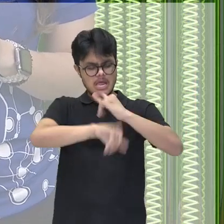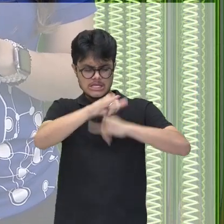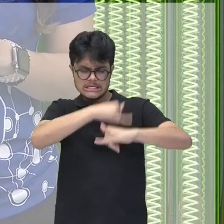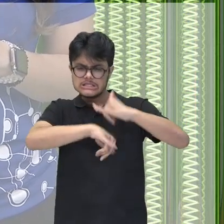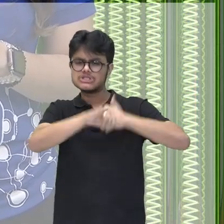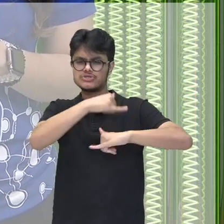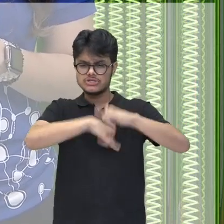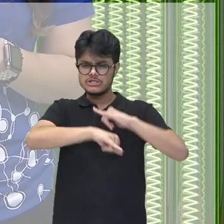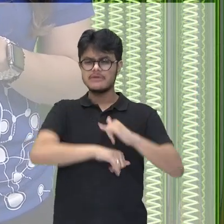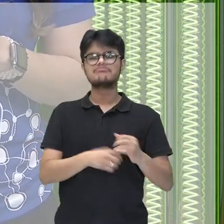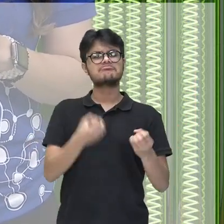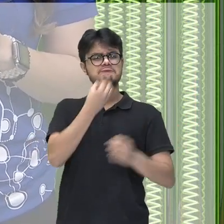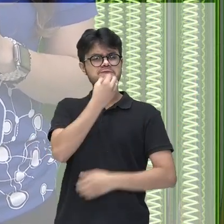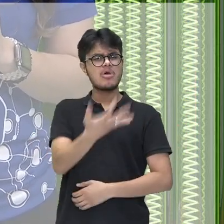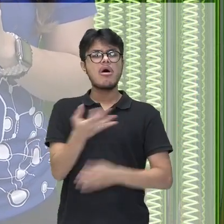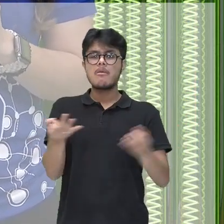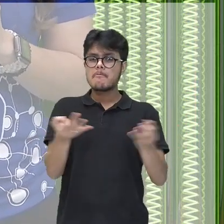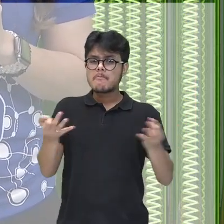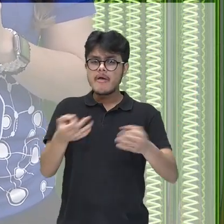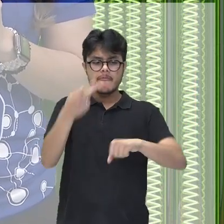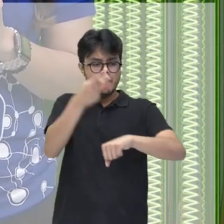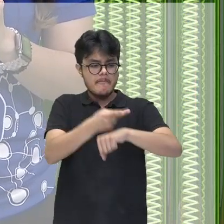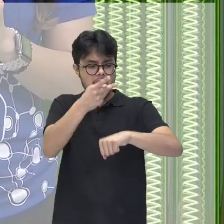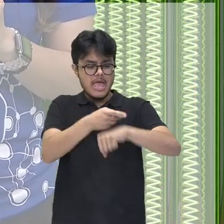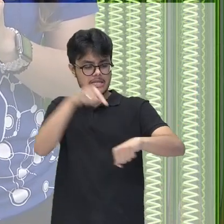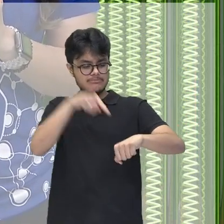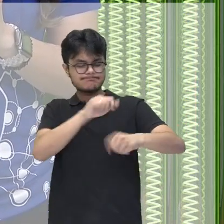a qualidade a essa questão,